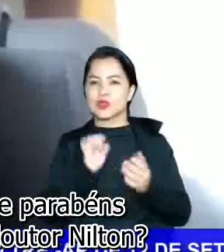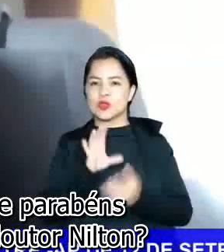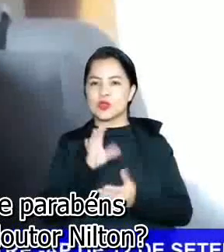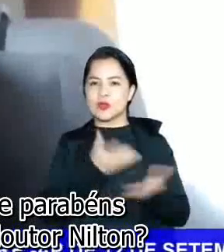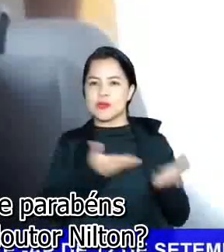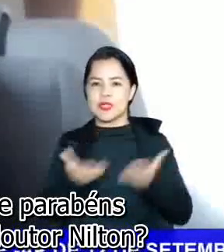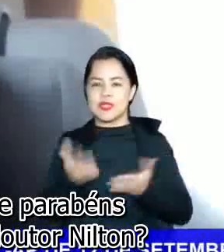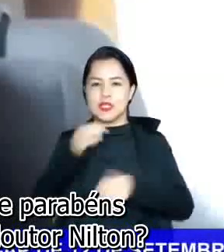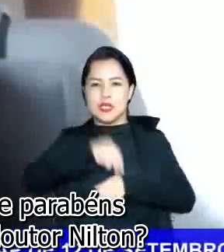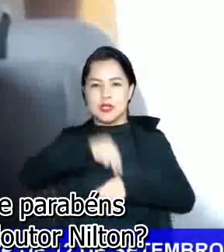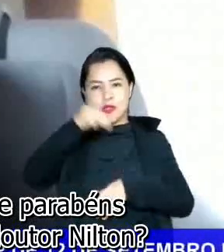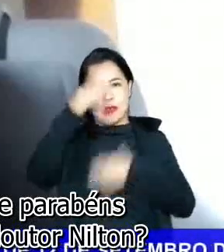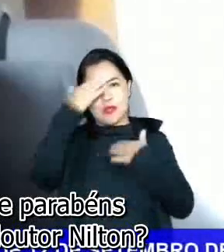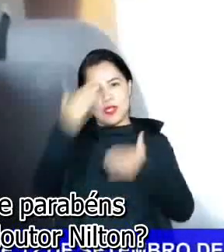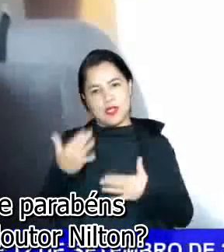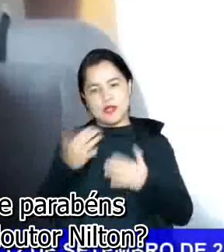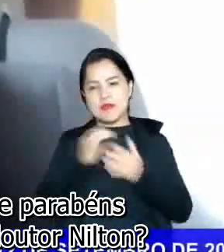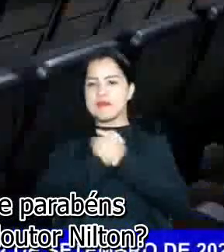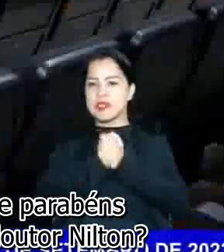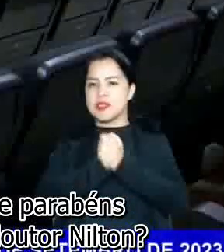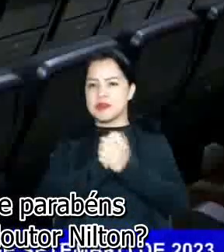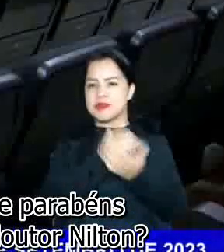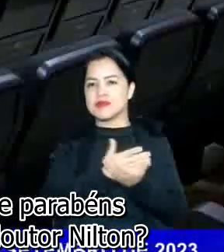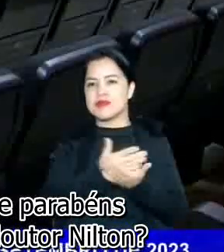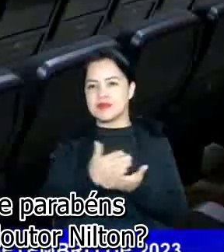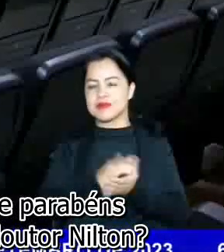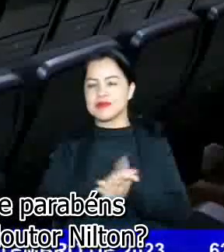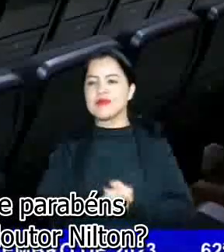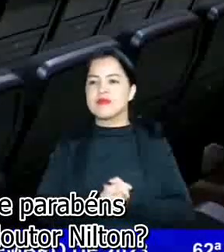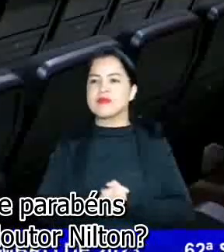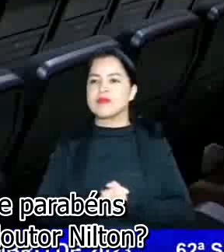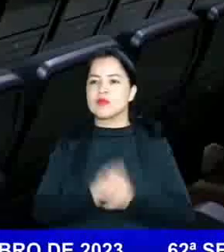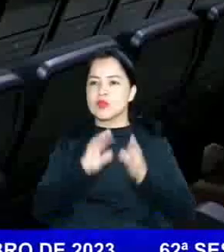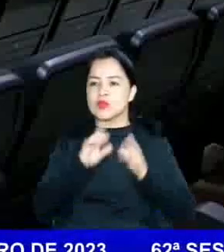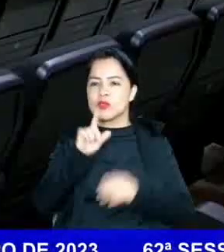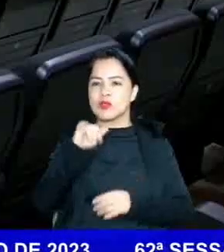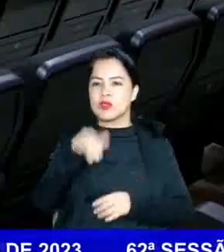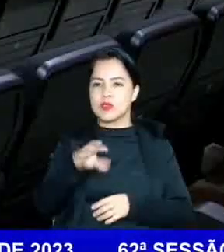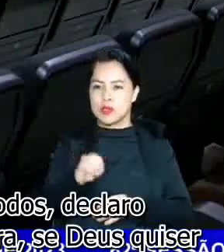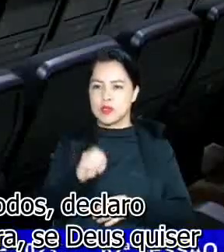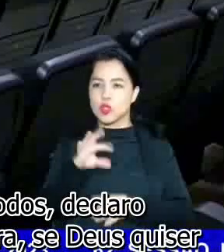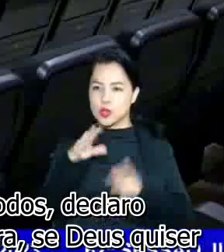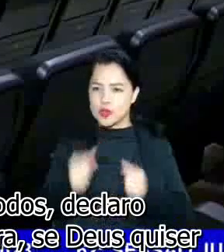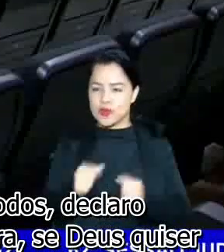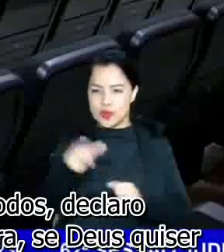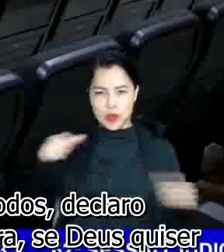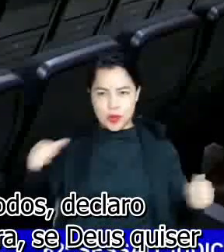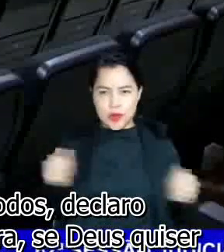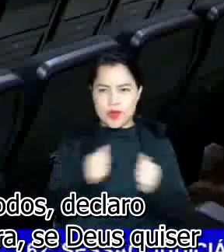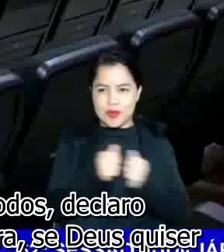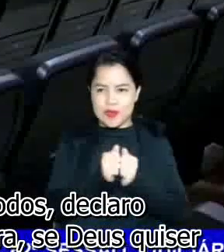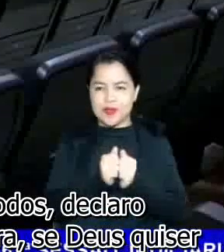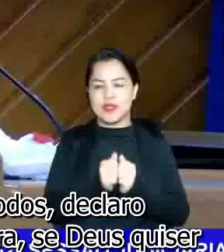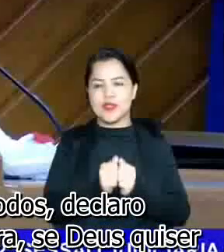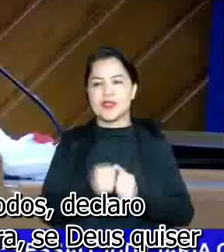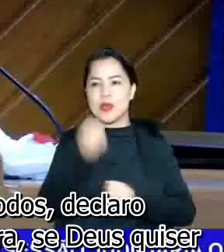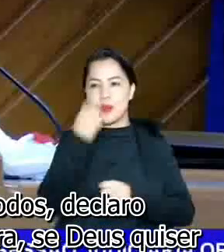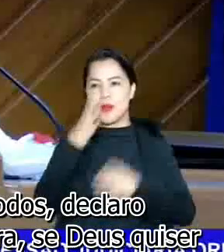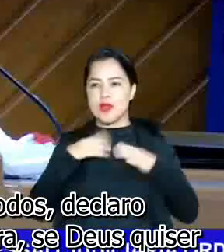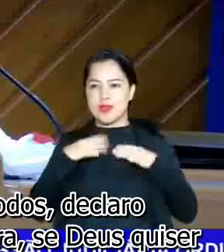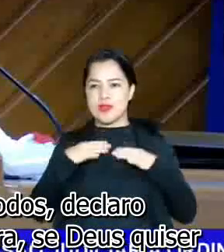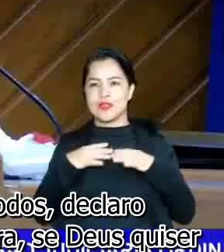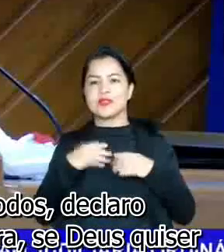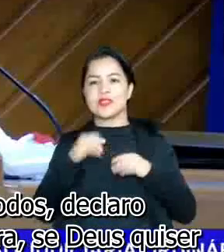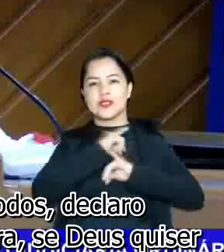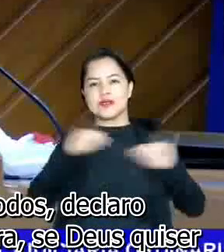Mas obrigado e parabéns pela iniciativa. Perfeito. Doutor Nilton, tudo Imagem tranquilo, ampla doutor do Nilton? plenário. Vai com a gente então, pronto. Então, bom feriado a todos.